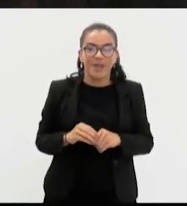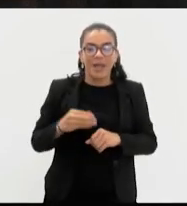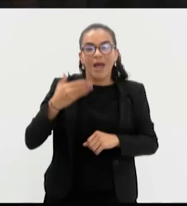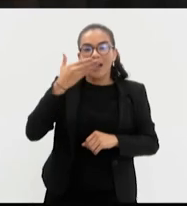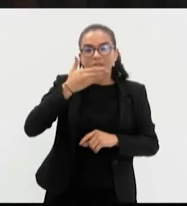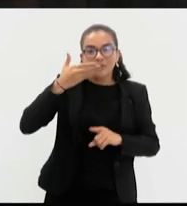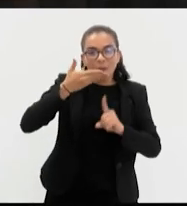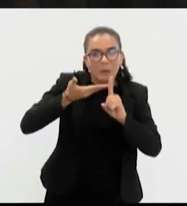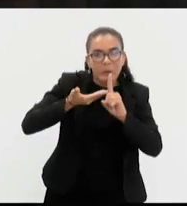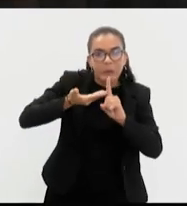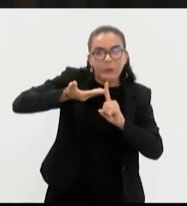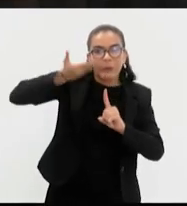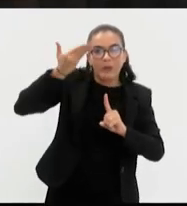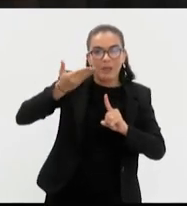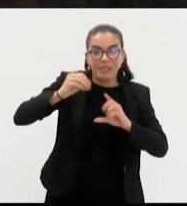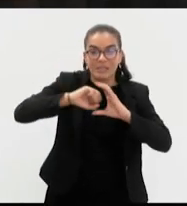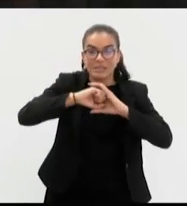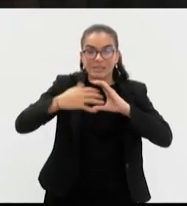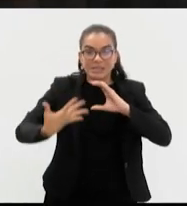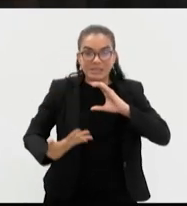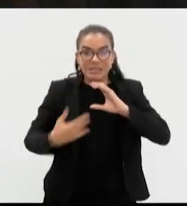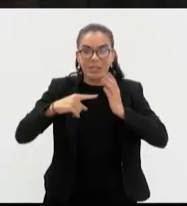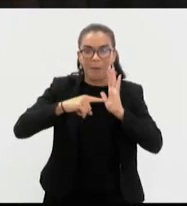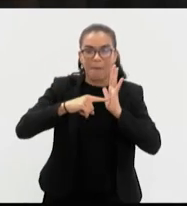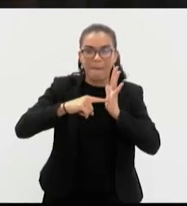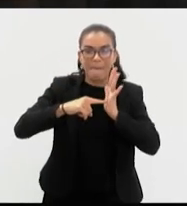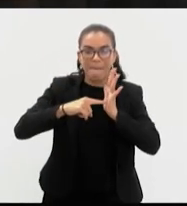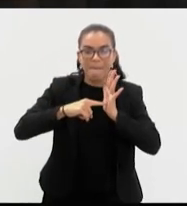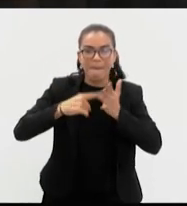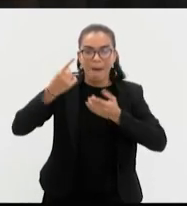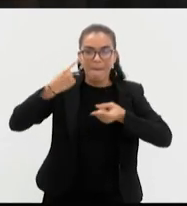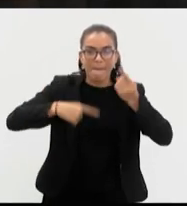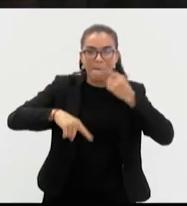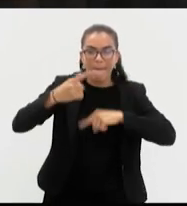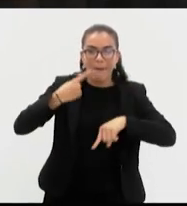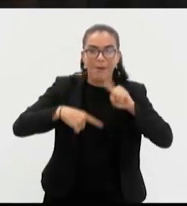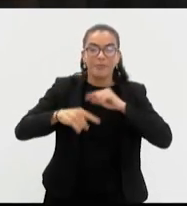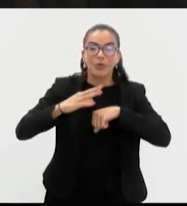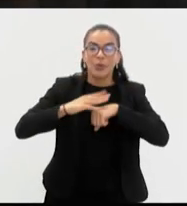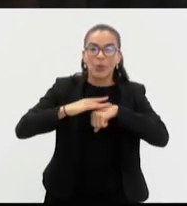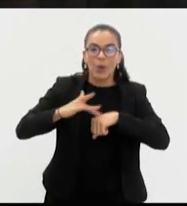hiperglicemia síndrome metabólica doença